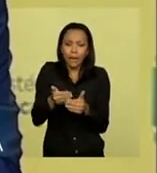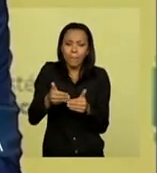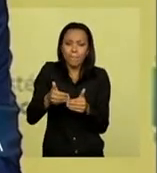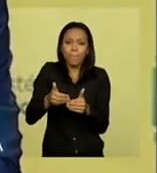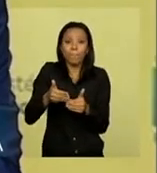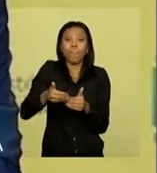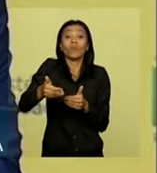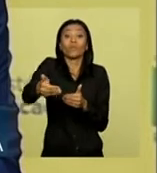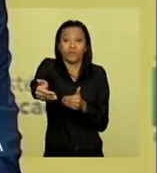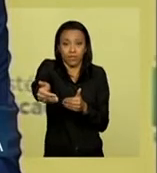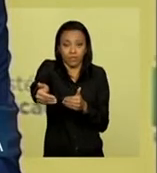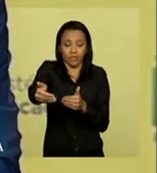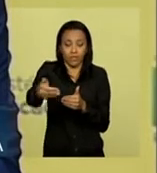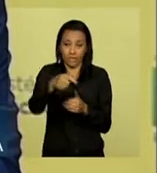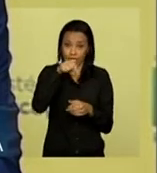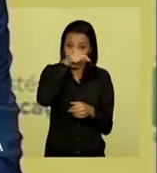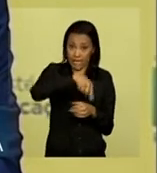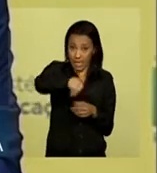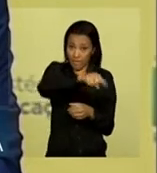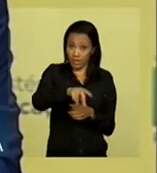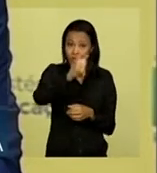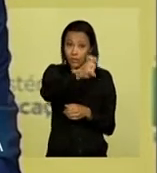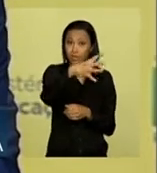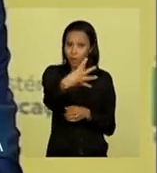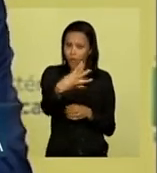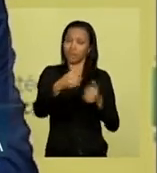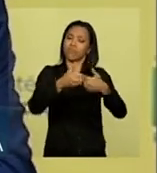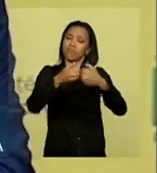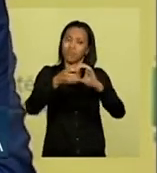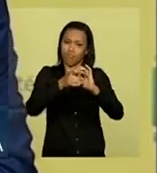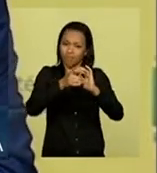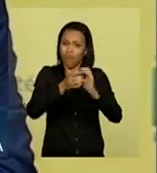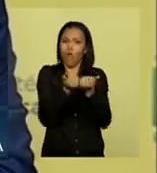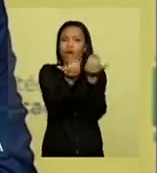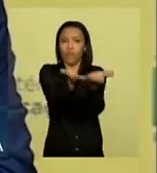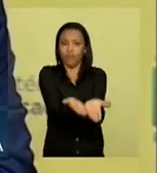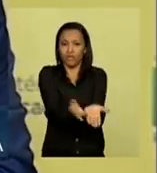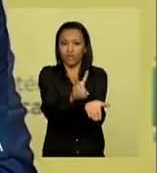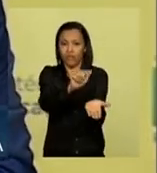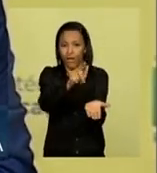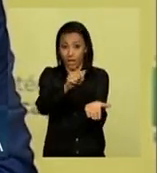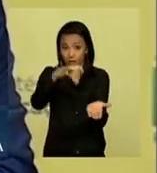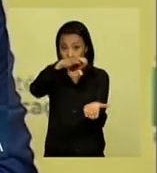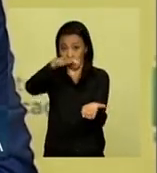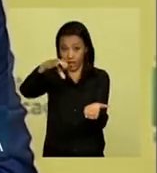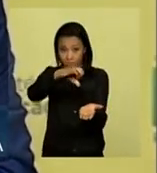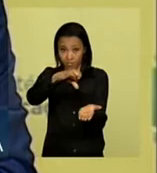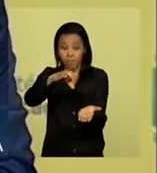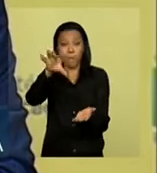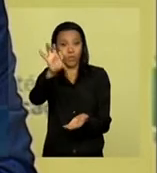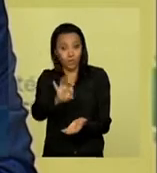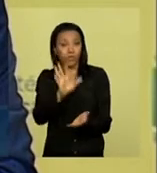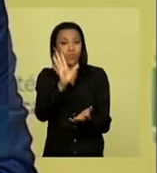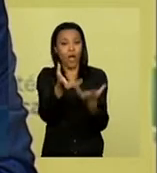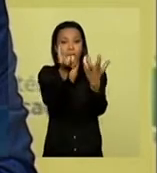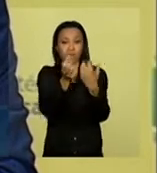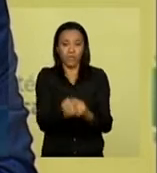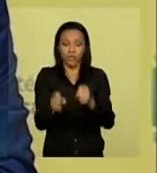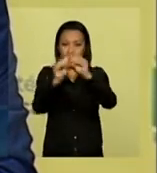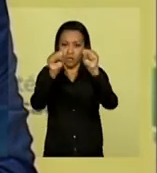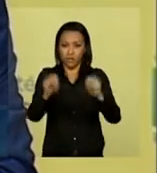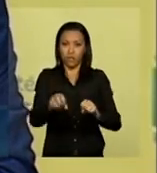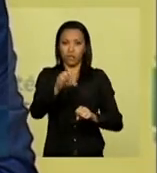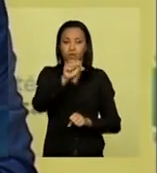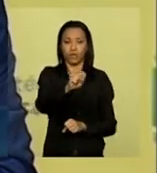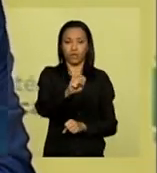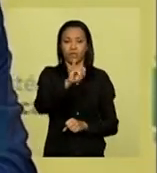dessa 54 estão ofertando vagas no Sisu porque o meu disso noventa porcento das Universidades já estamos juntos a